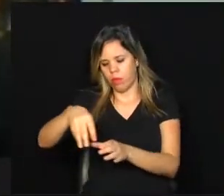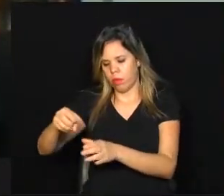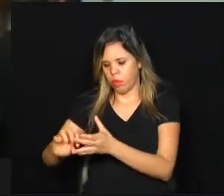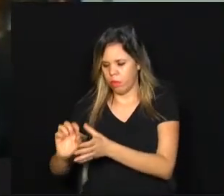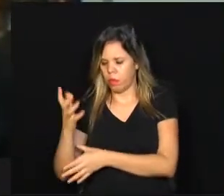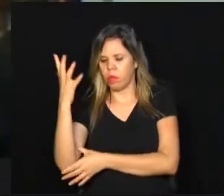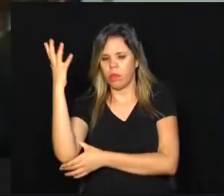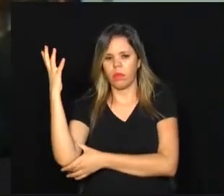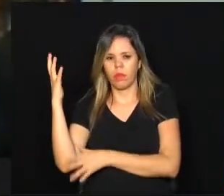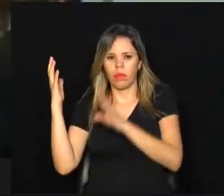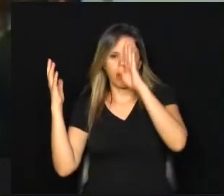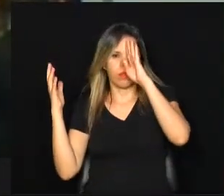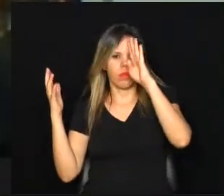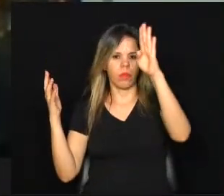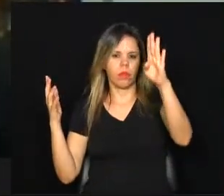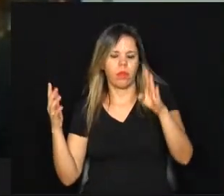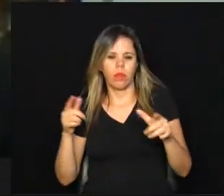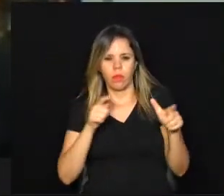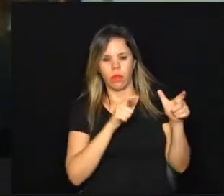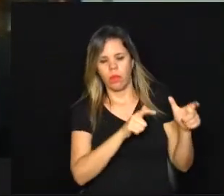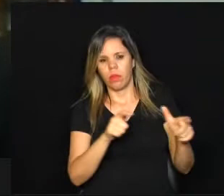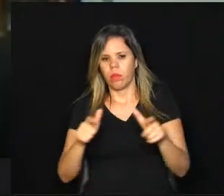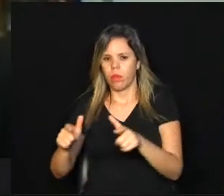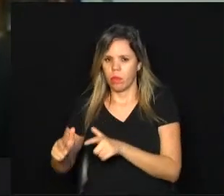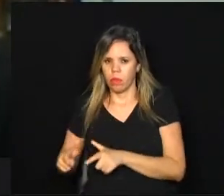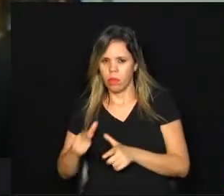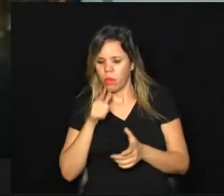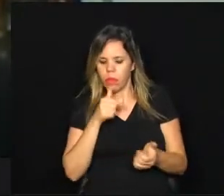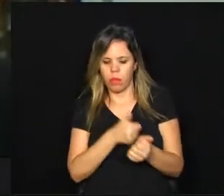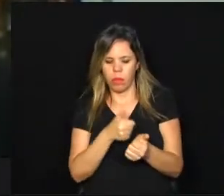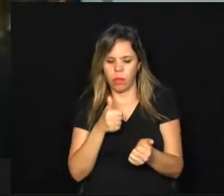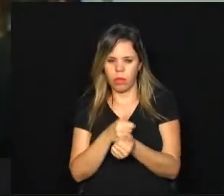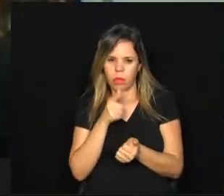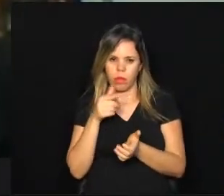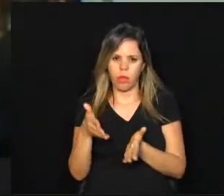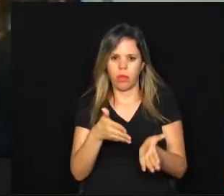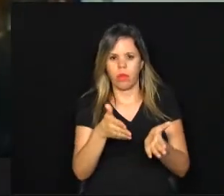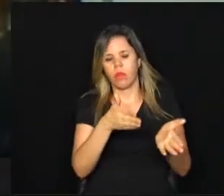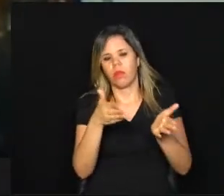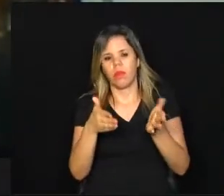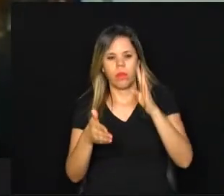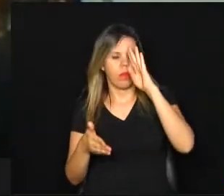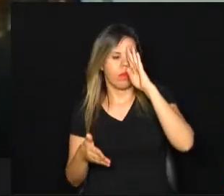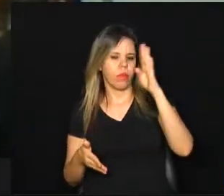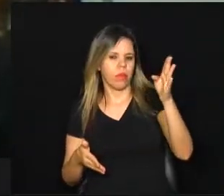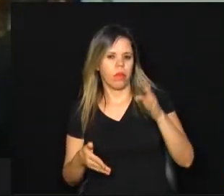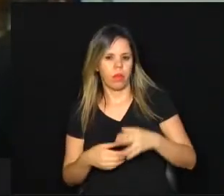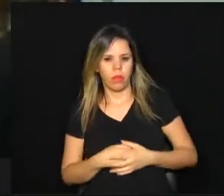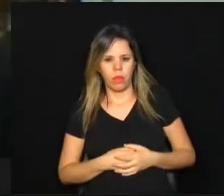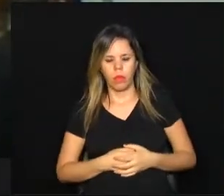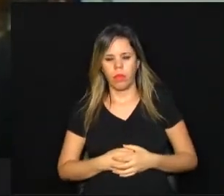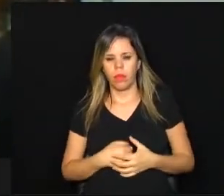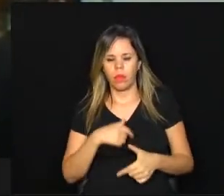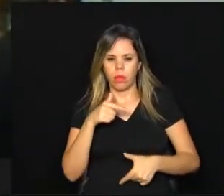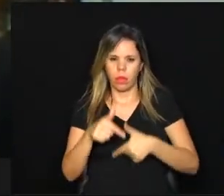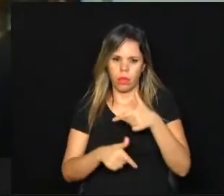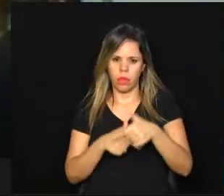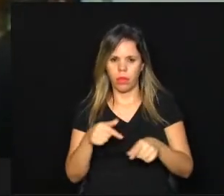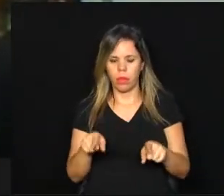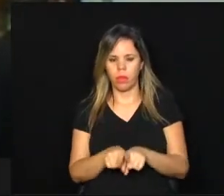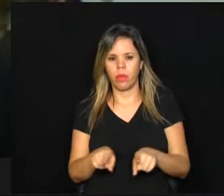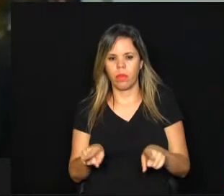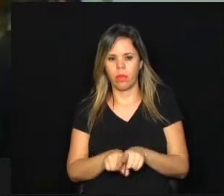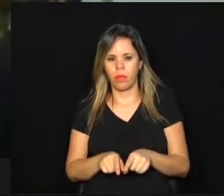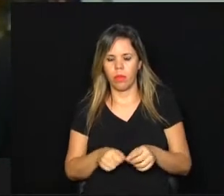Ótimo. Principalmente nas áreas denascentes, nas áreas prioritárias. E trabalhamos também